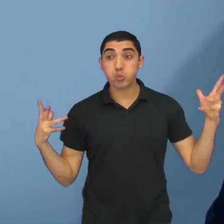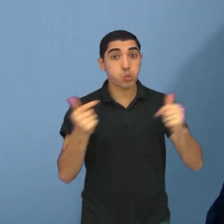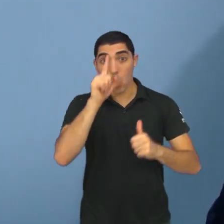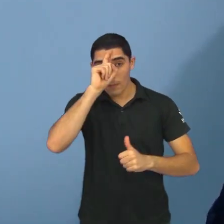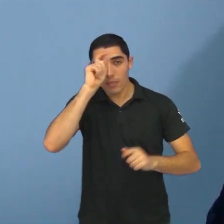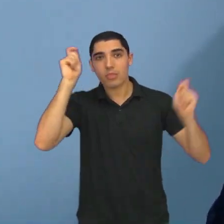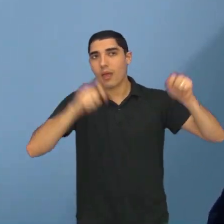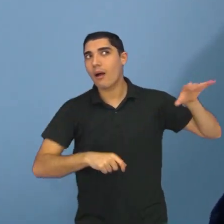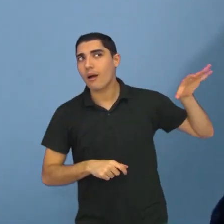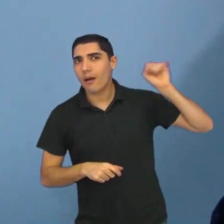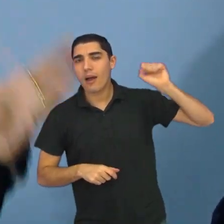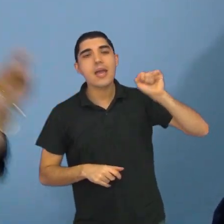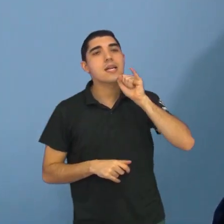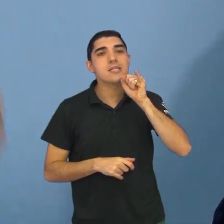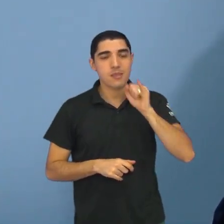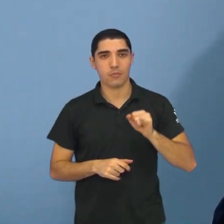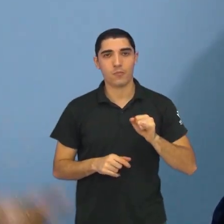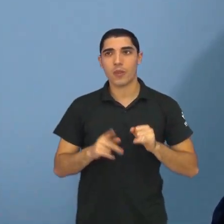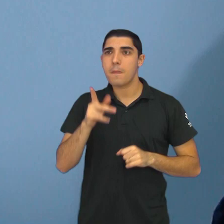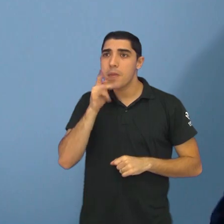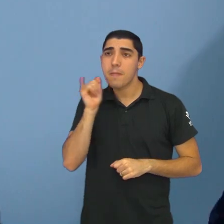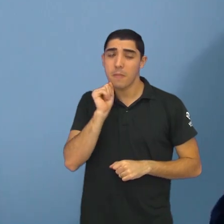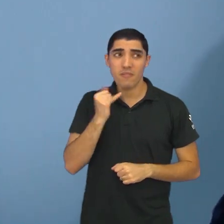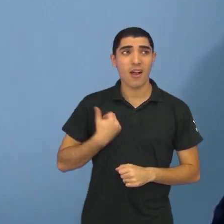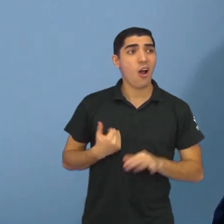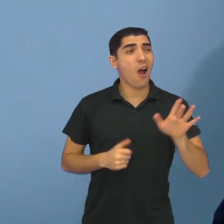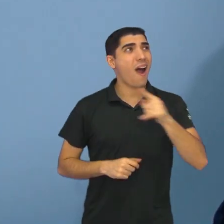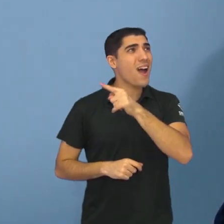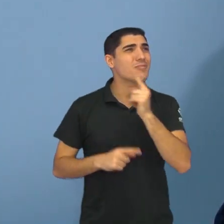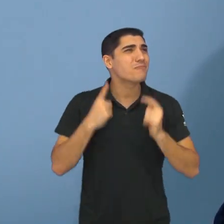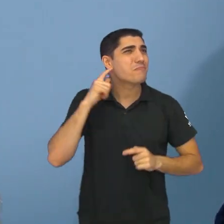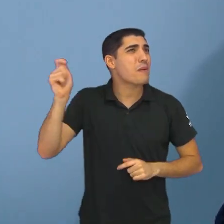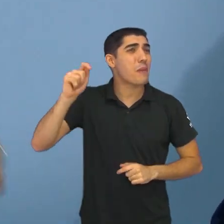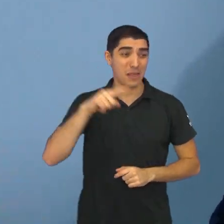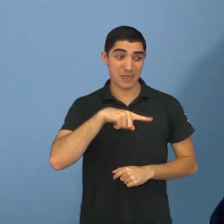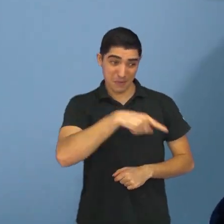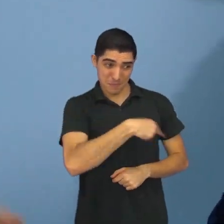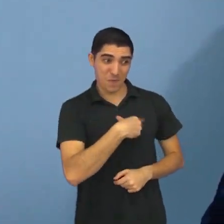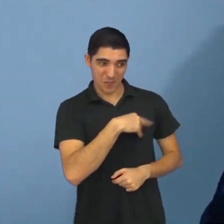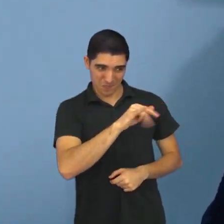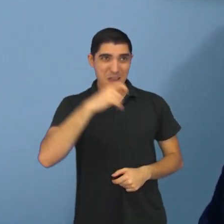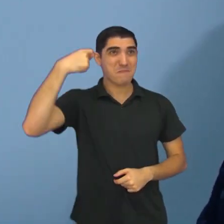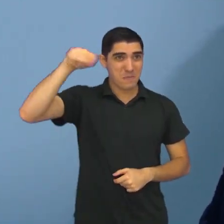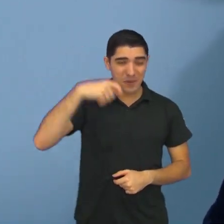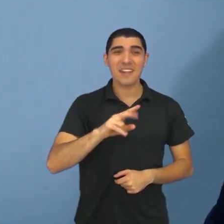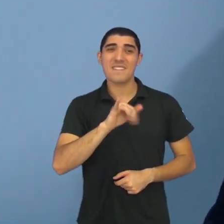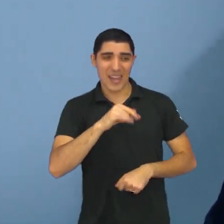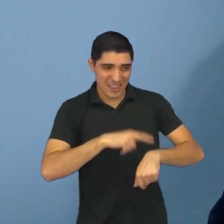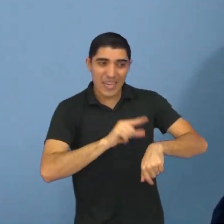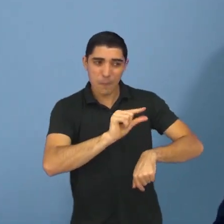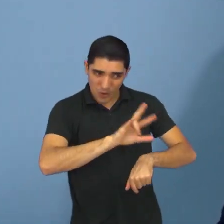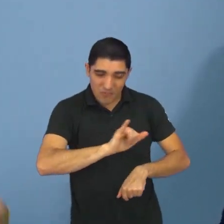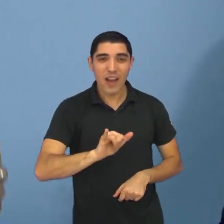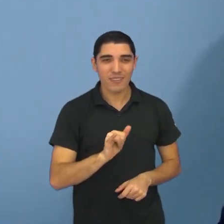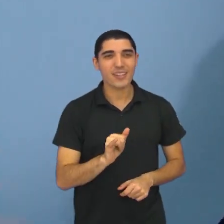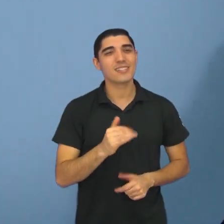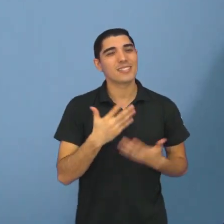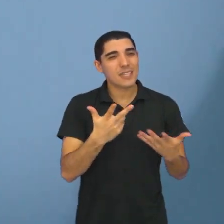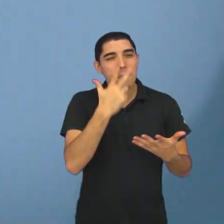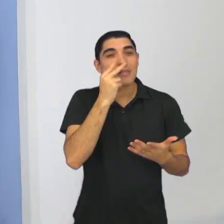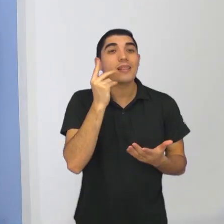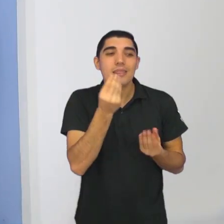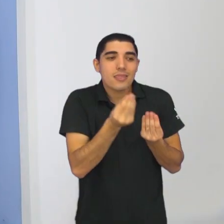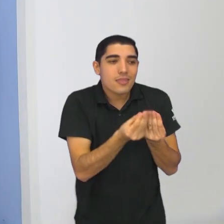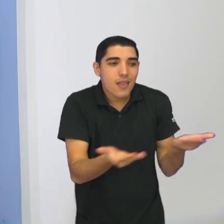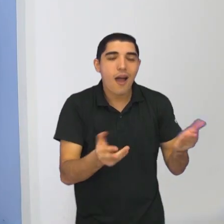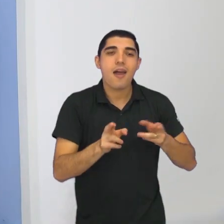gente, nossa, a gente sempre vem mãe falar, pai falar comigo, ai, daqui a pouco é o meu filho que tá tocando também, daqui a pouco é minha filha. Então, de